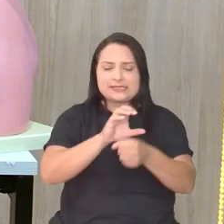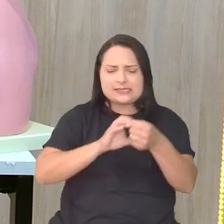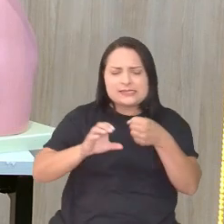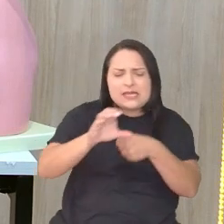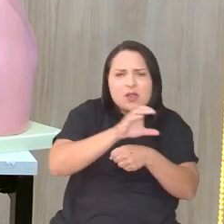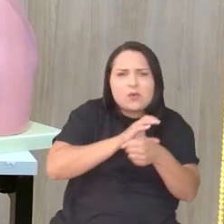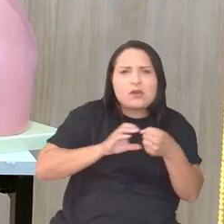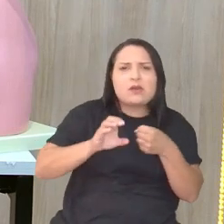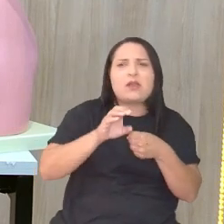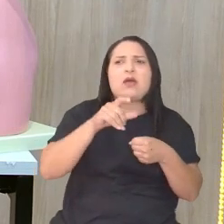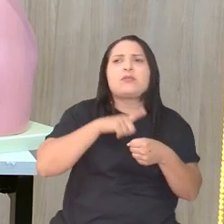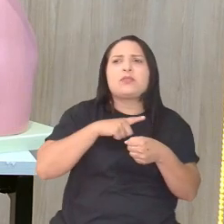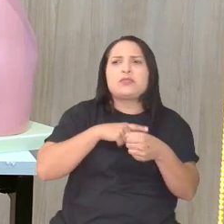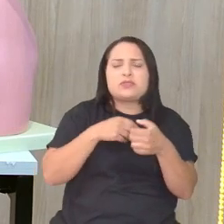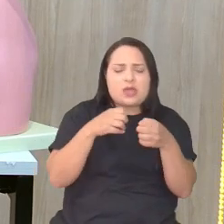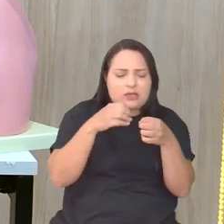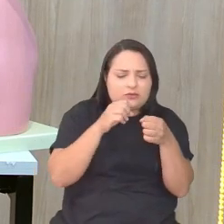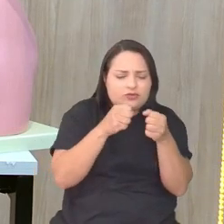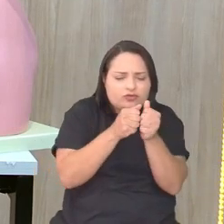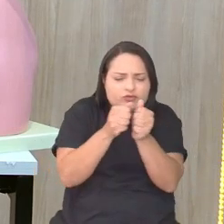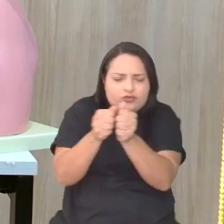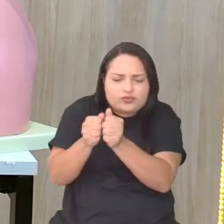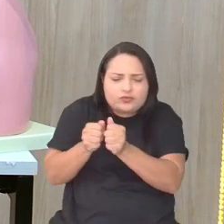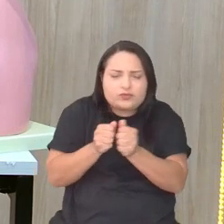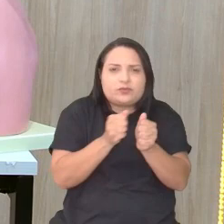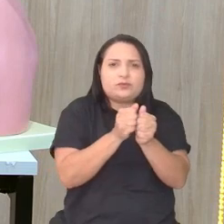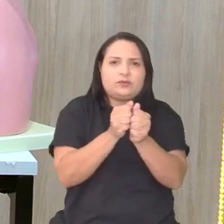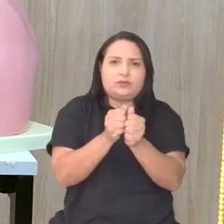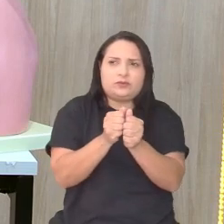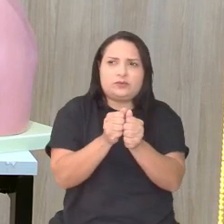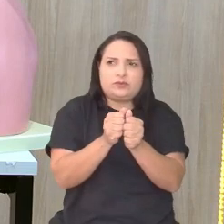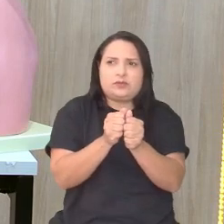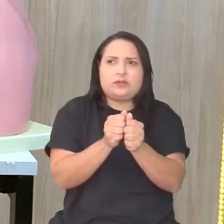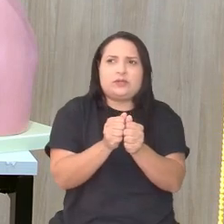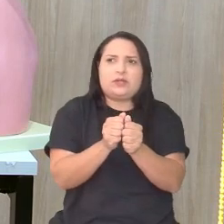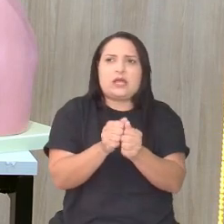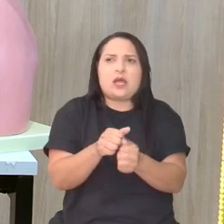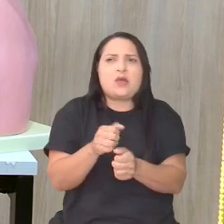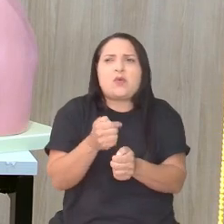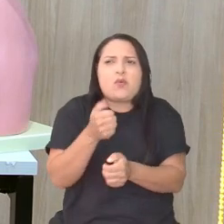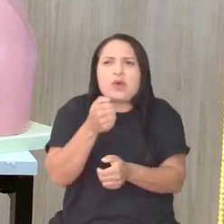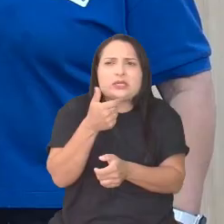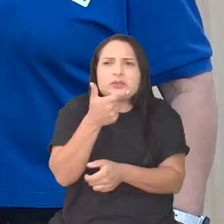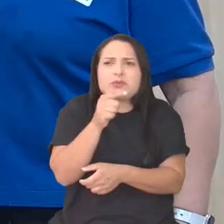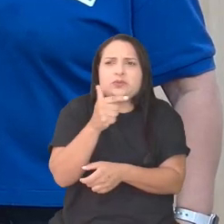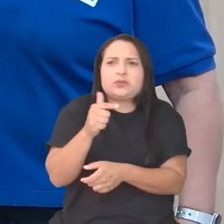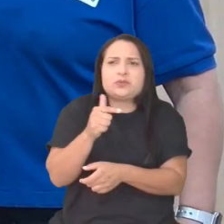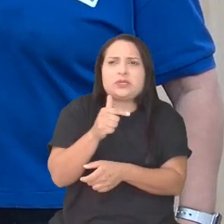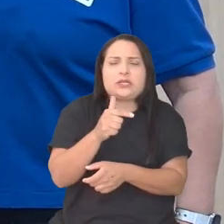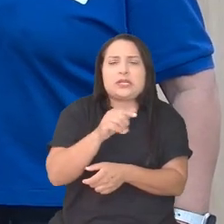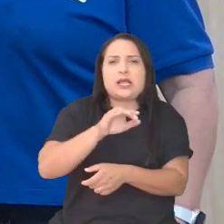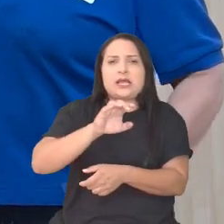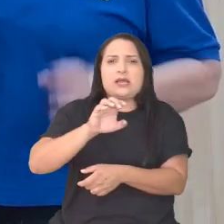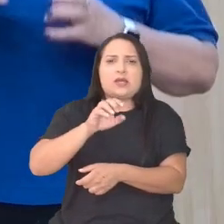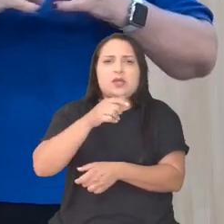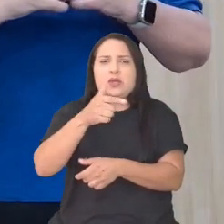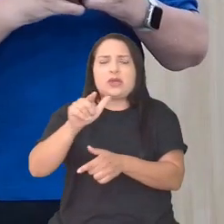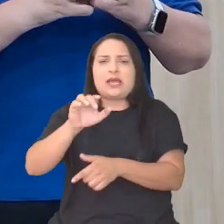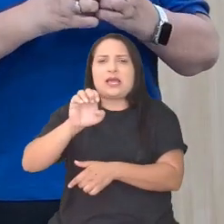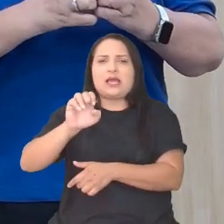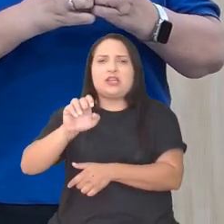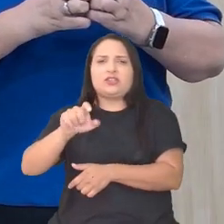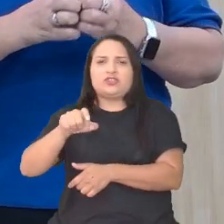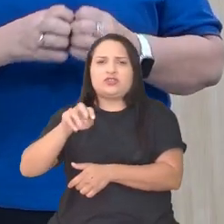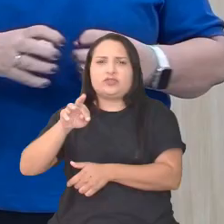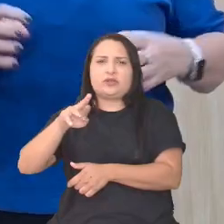existe substância extracelular, que é a substância que está entre uma célula e outra. Vejam que eles são, né, bem juntinhos, eles estão